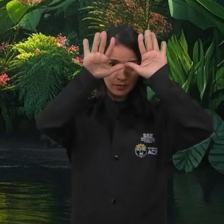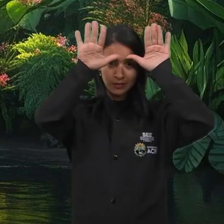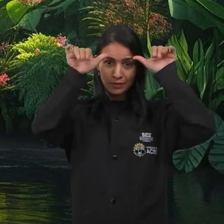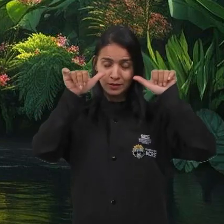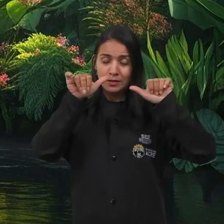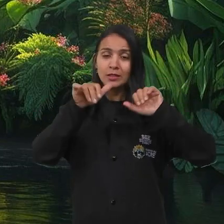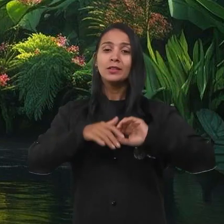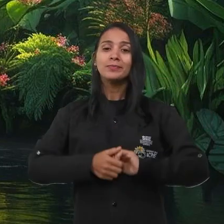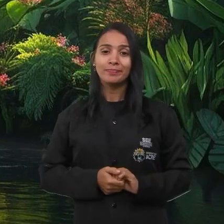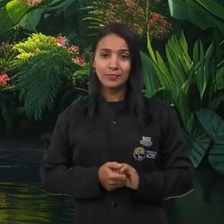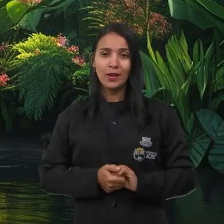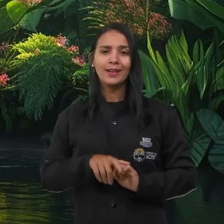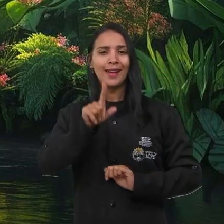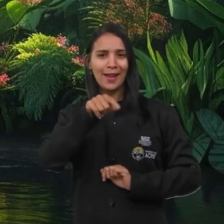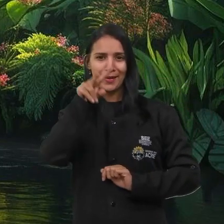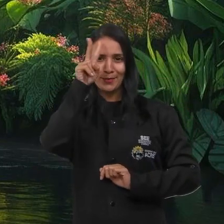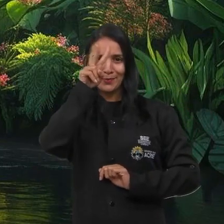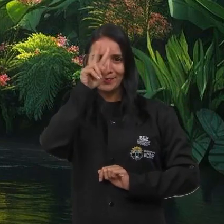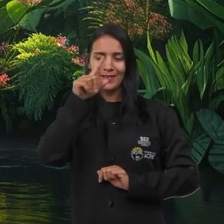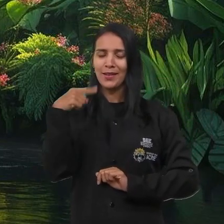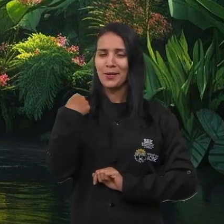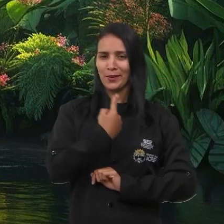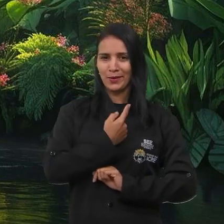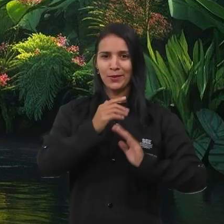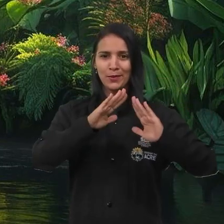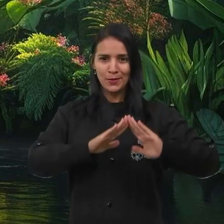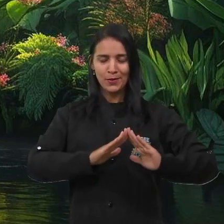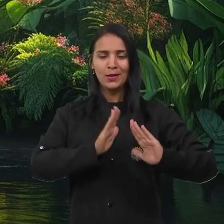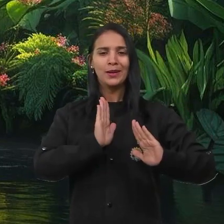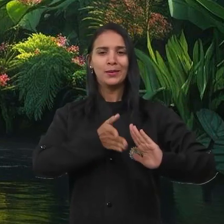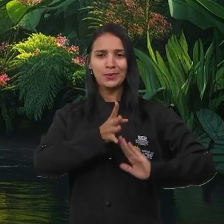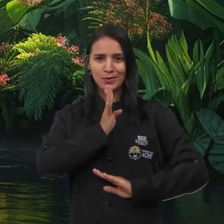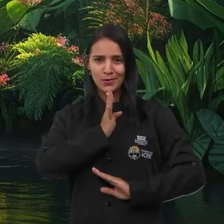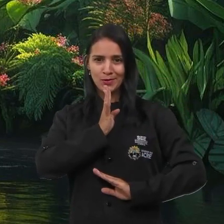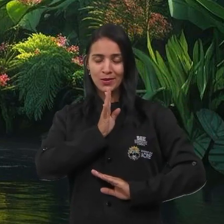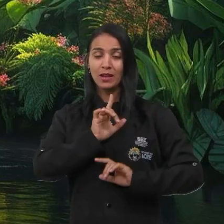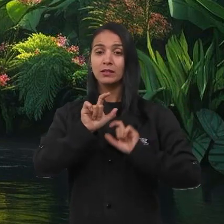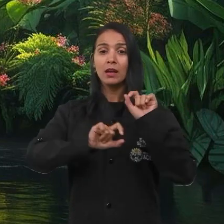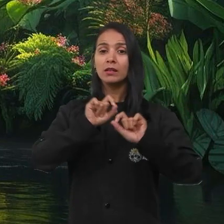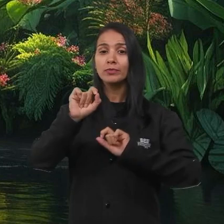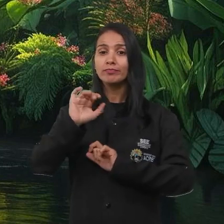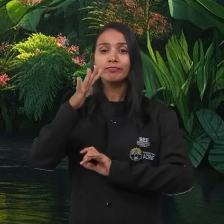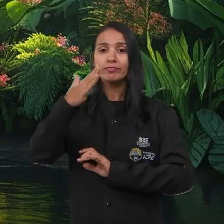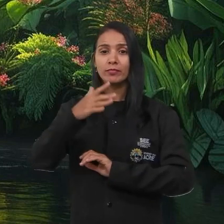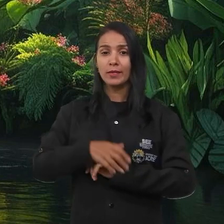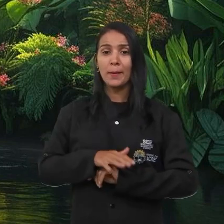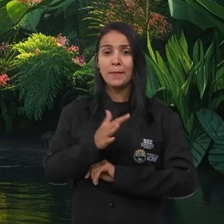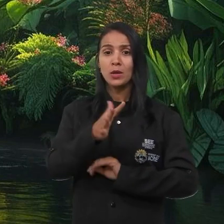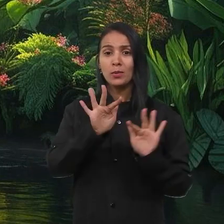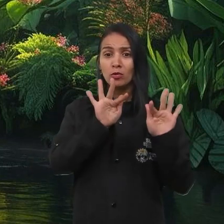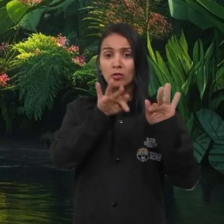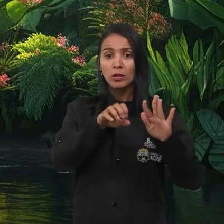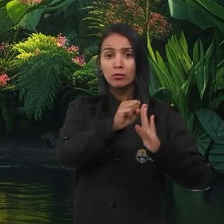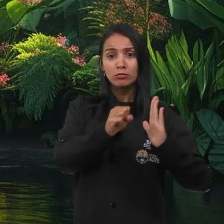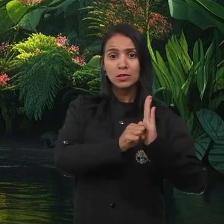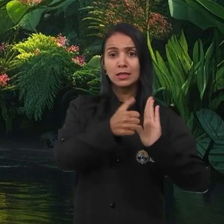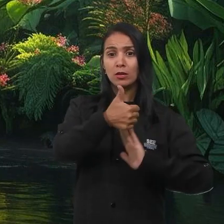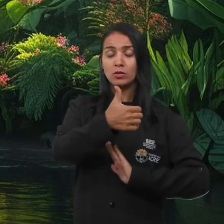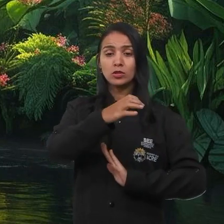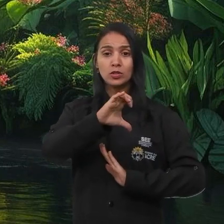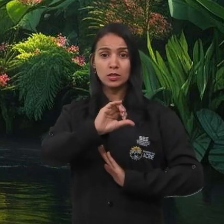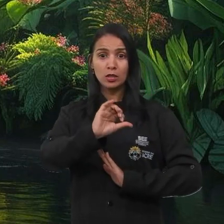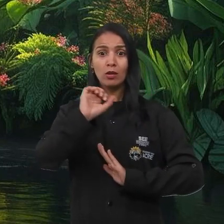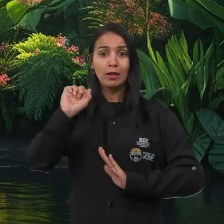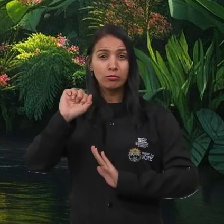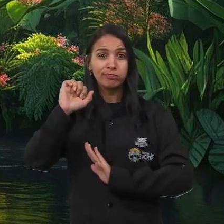história muito conhecida por todos nós. E o que ocorreu? Lá no final do século XIX, ocorreu